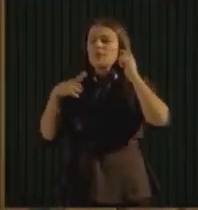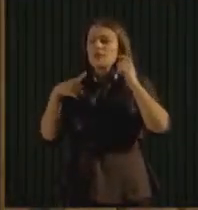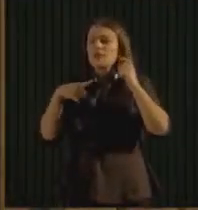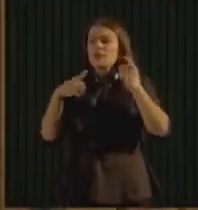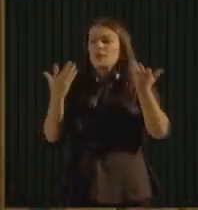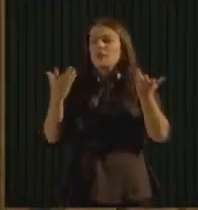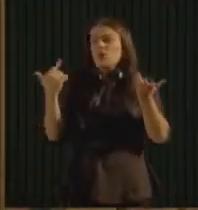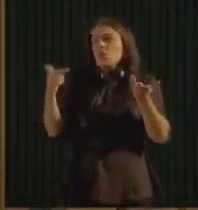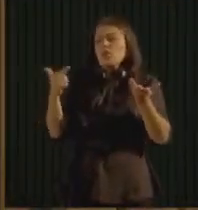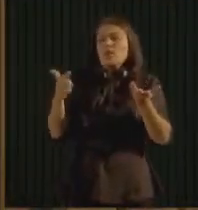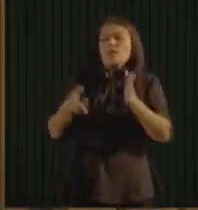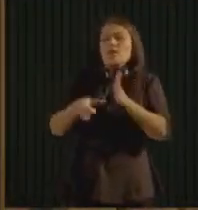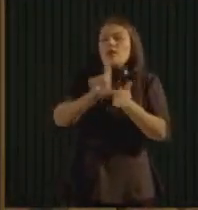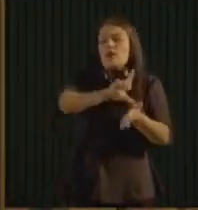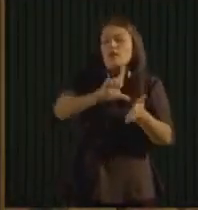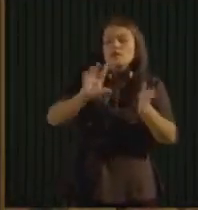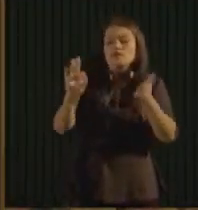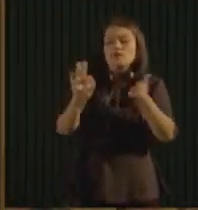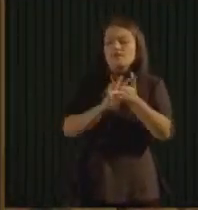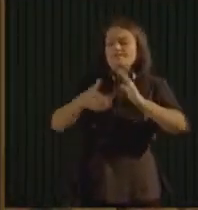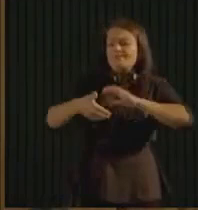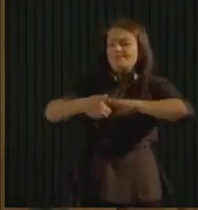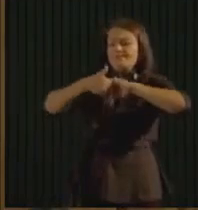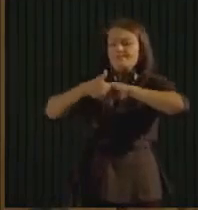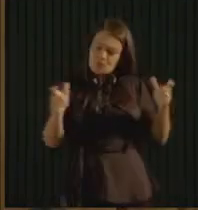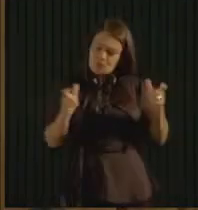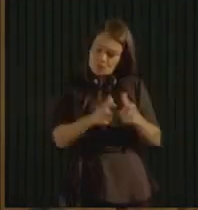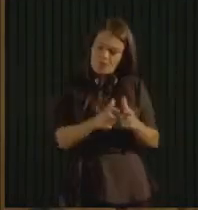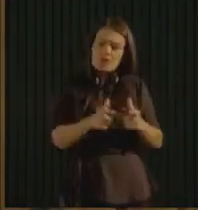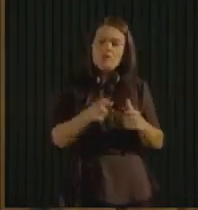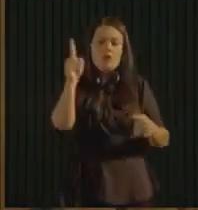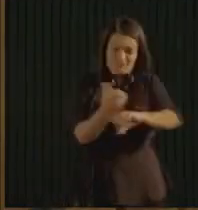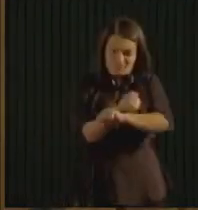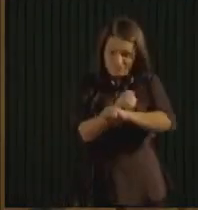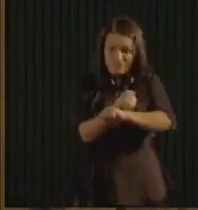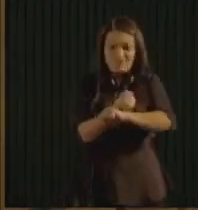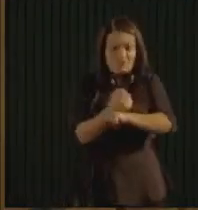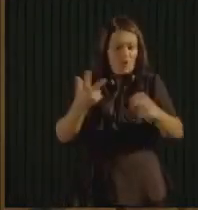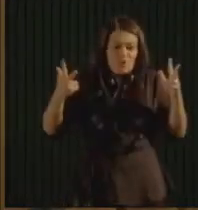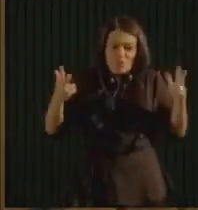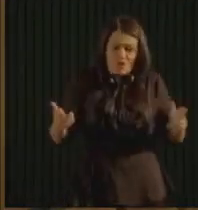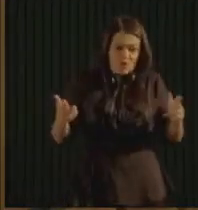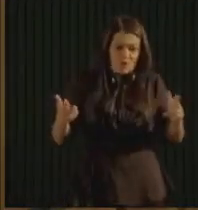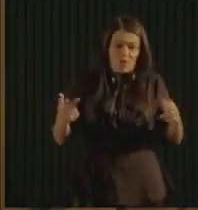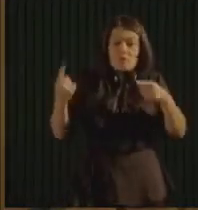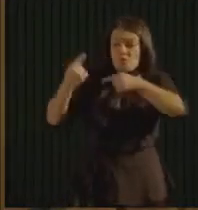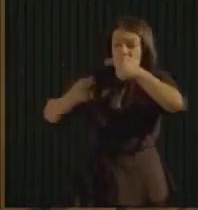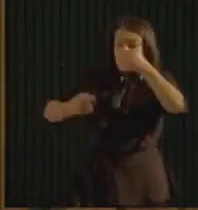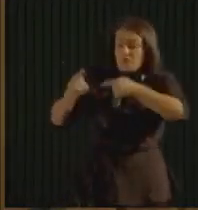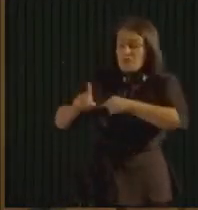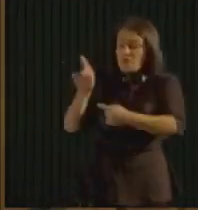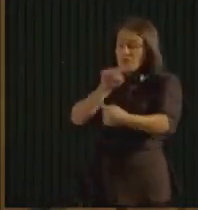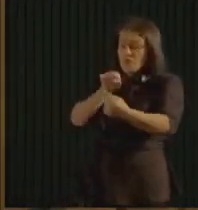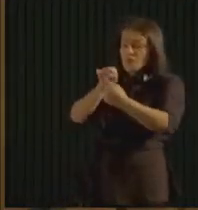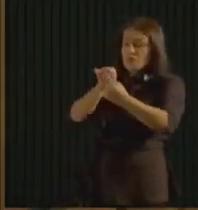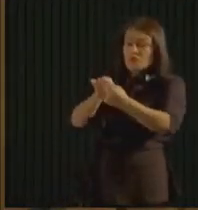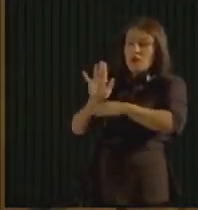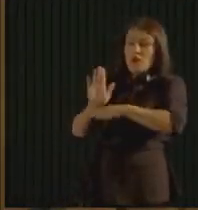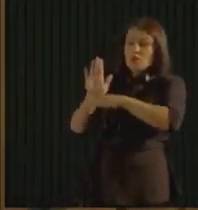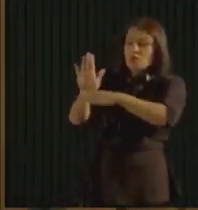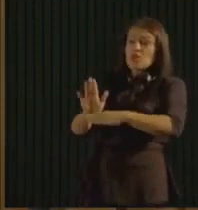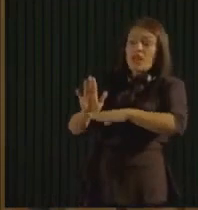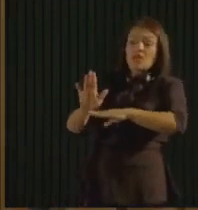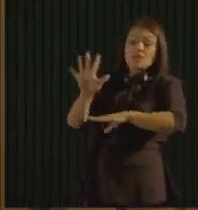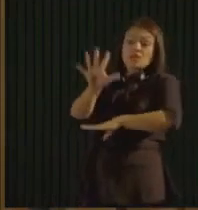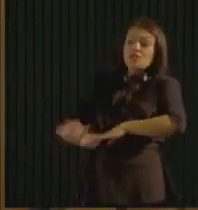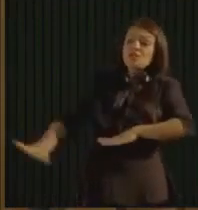acordo não elimina a sua responsabilidade. O painel anterior, isso é fabuloso, porque nós temos,